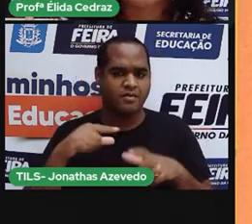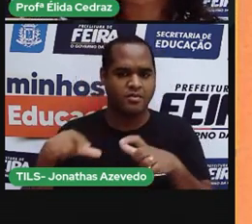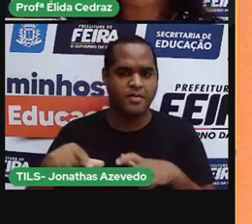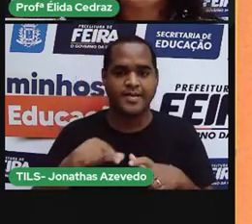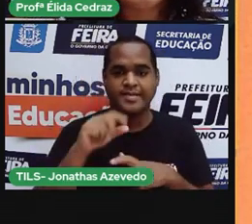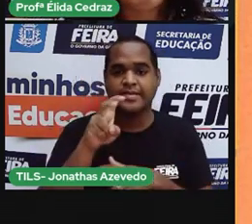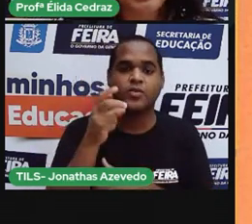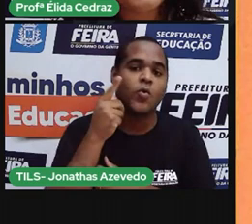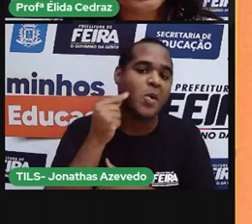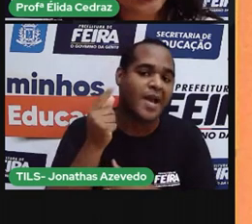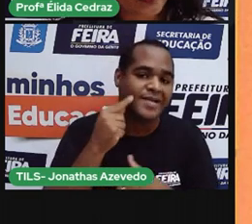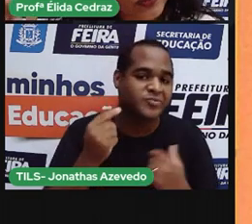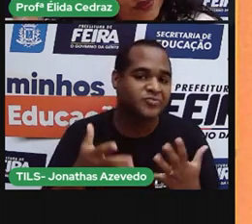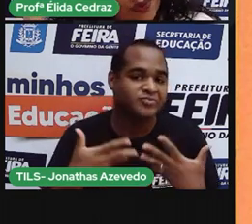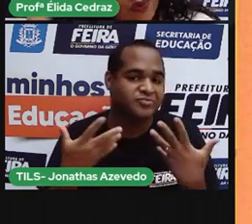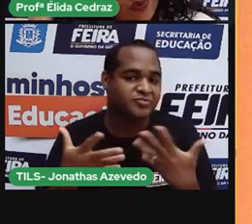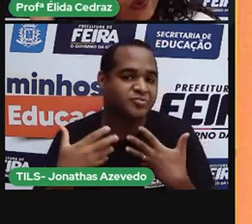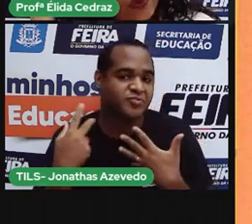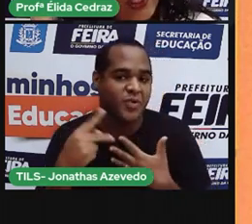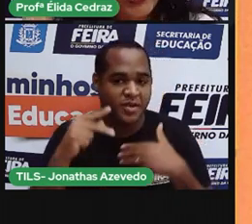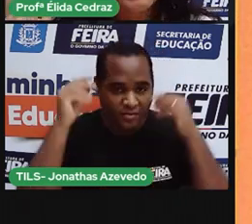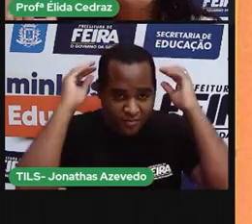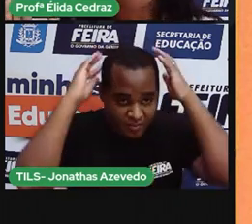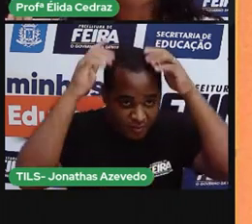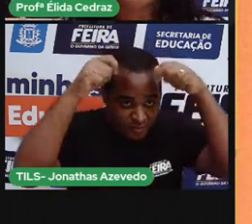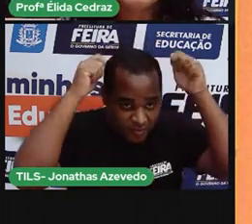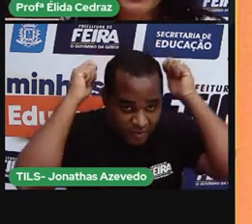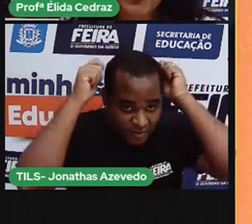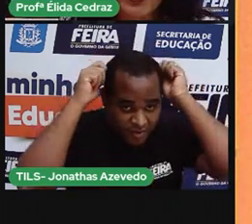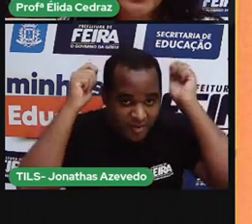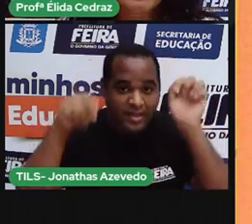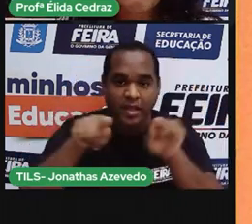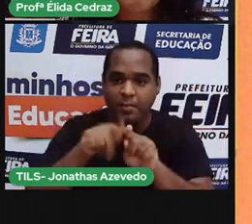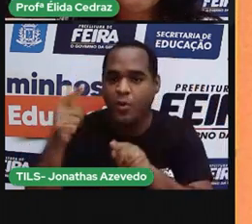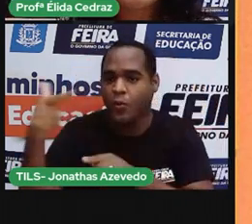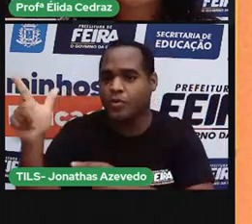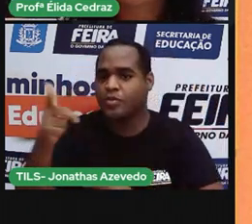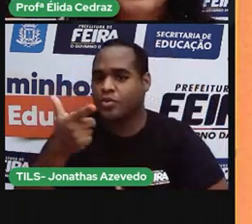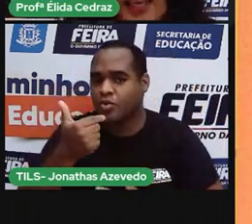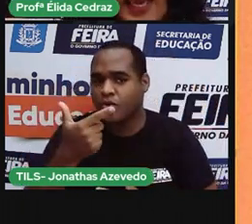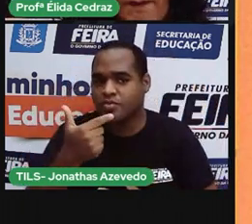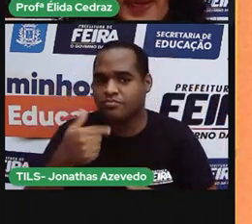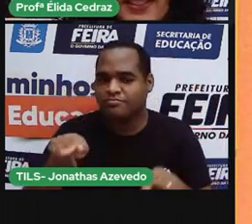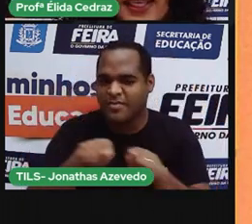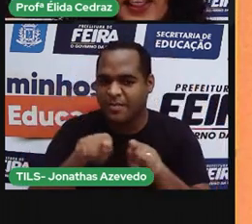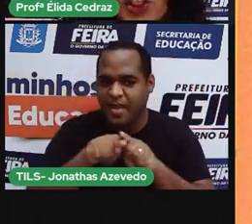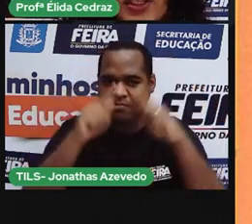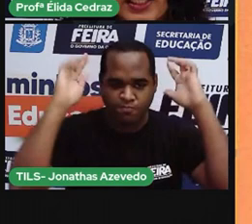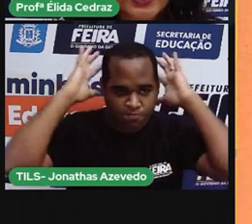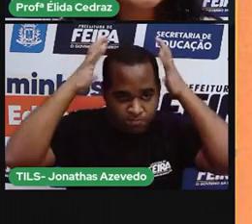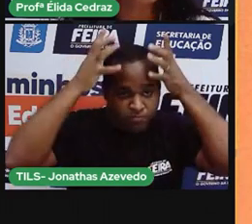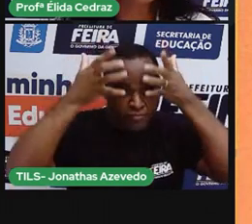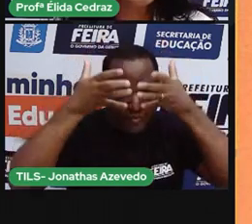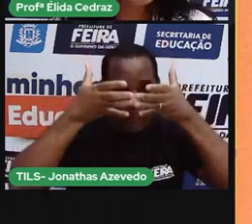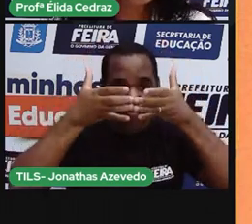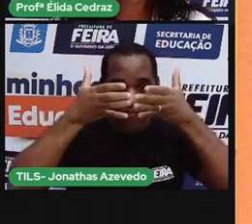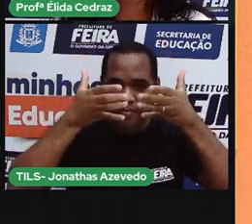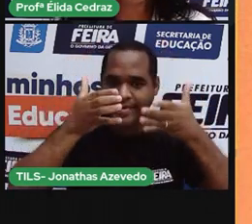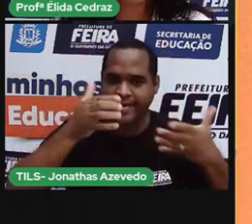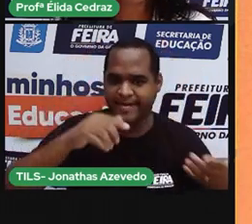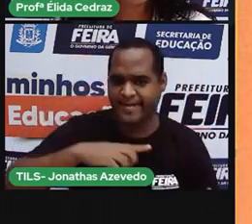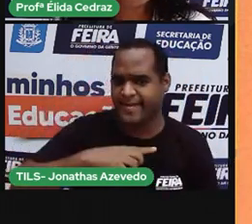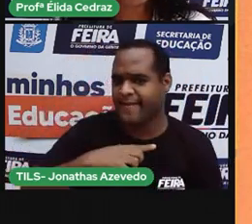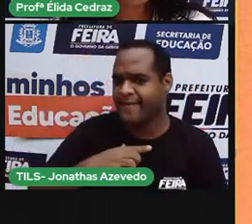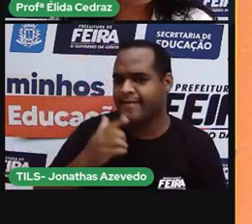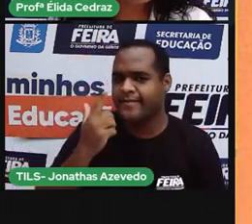Cinco gatas animadas usam gorro e outros 12 tripulantes capacete. Será que